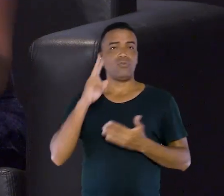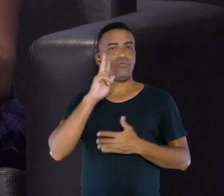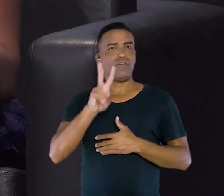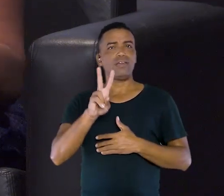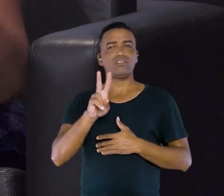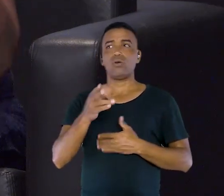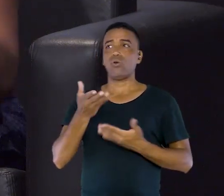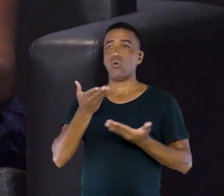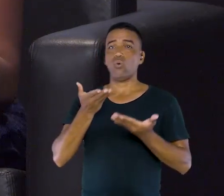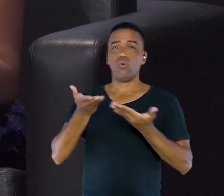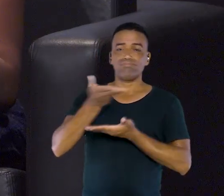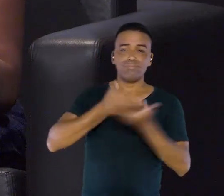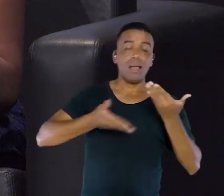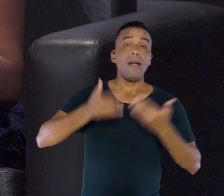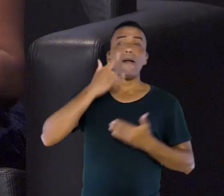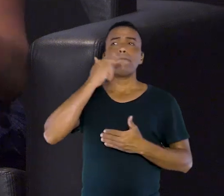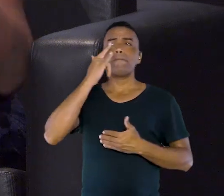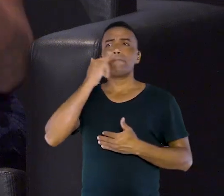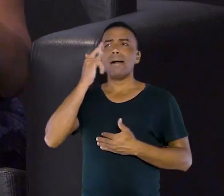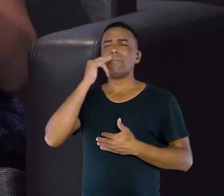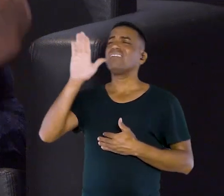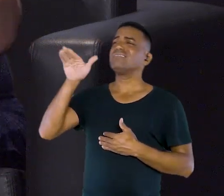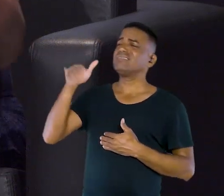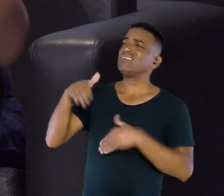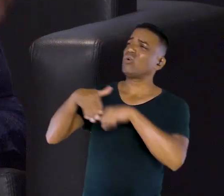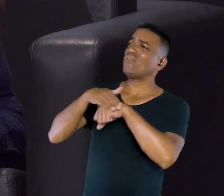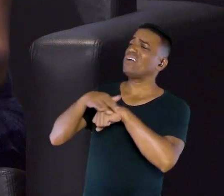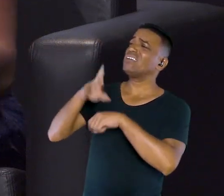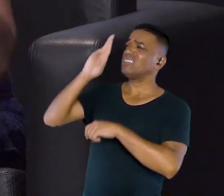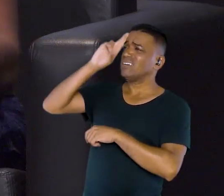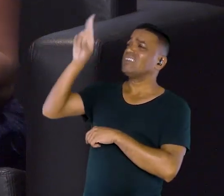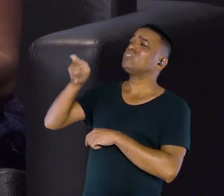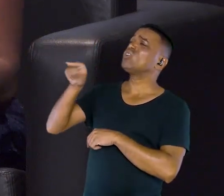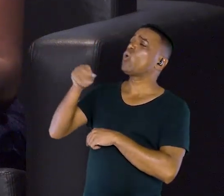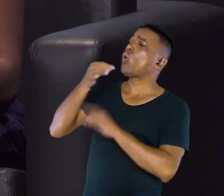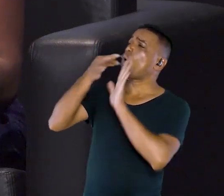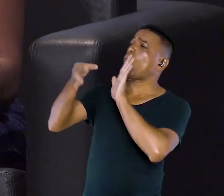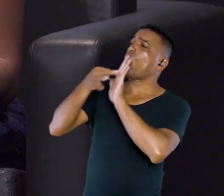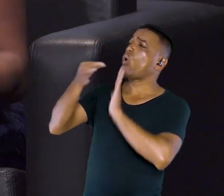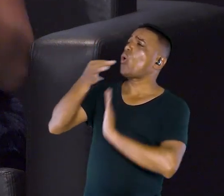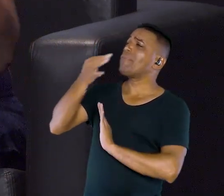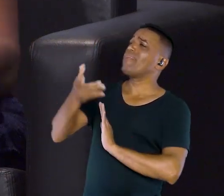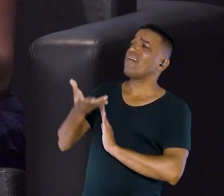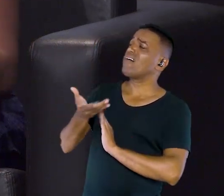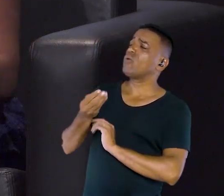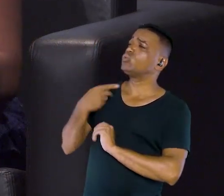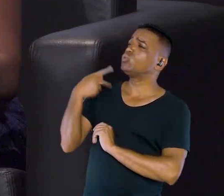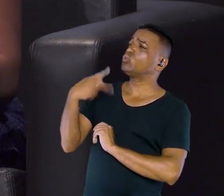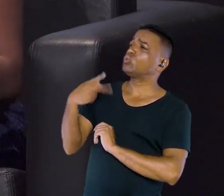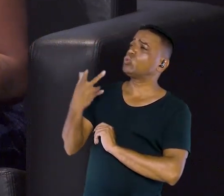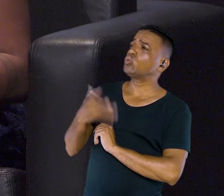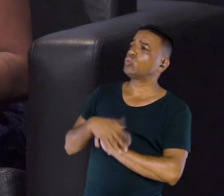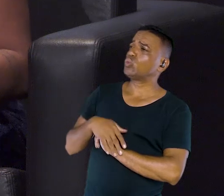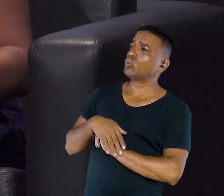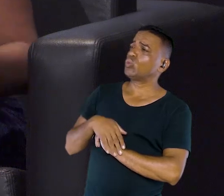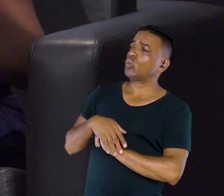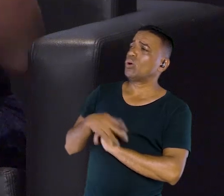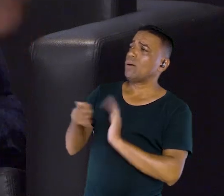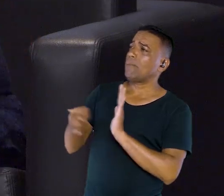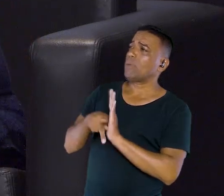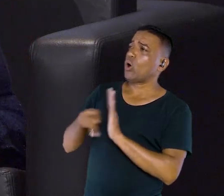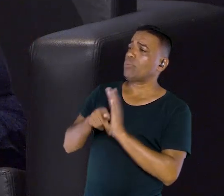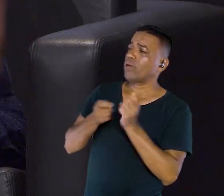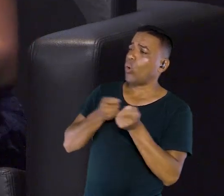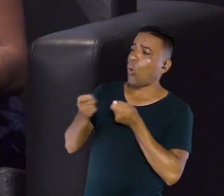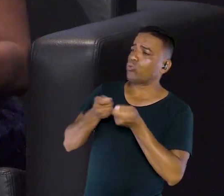quando ouço isso, eu converso muito com meu pai. Pai, o que o senhor acha disso? Né? O que o senhor tem a dizer com isso, assim, essas coisas